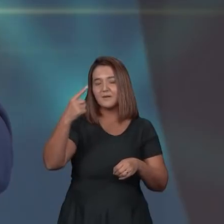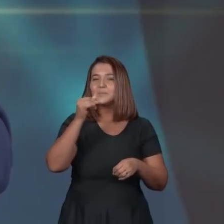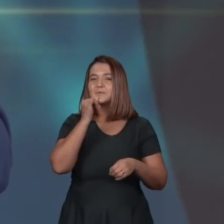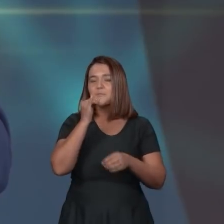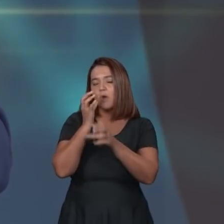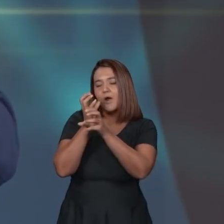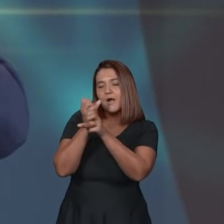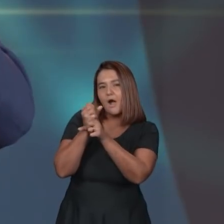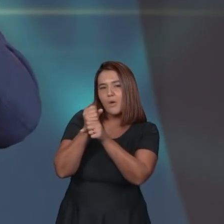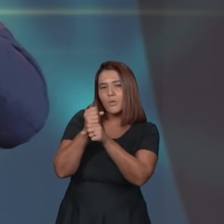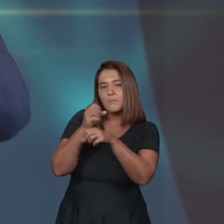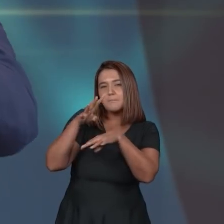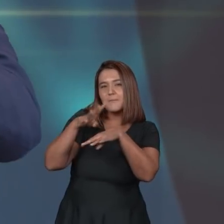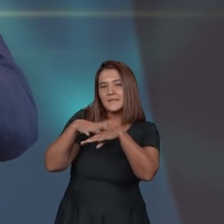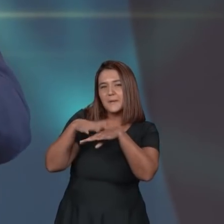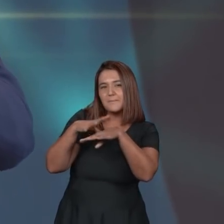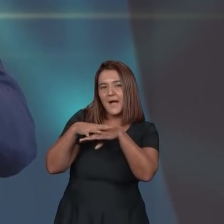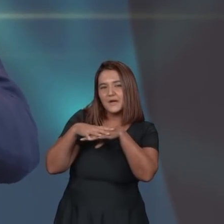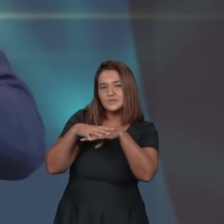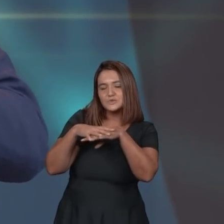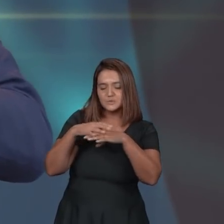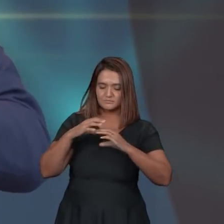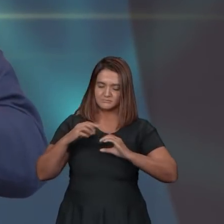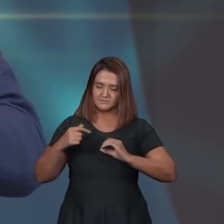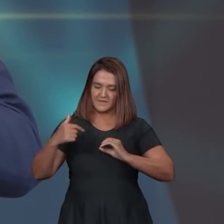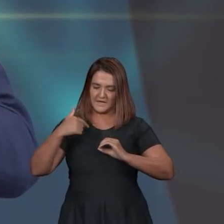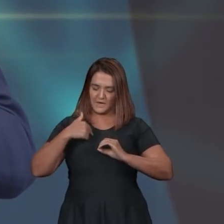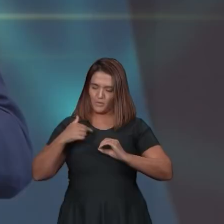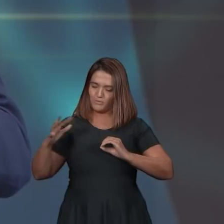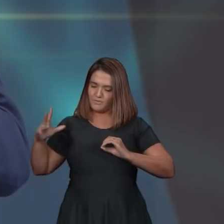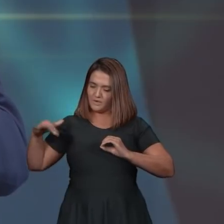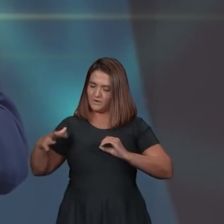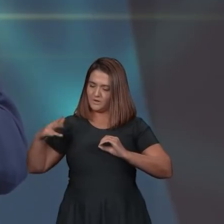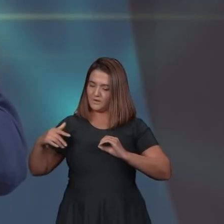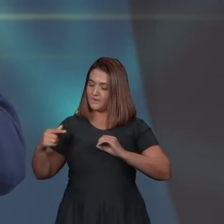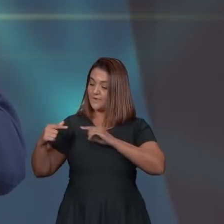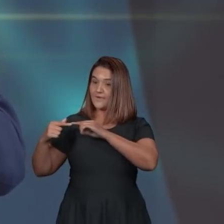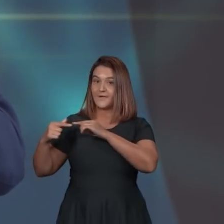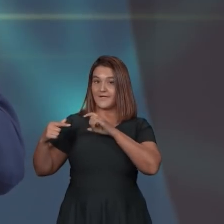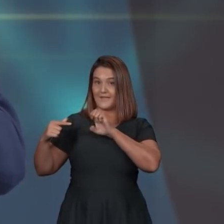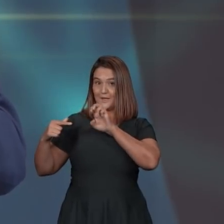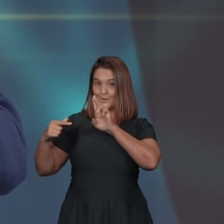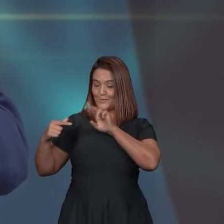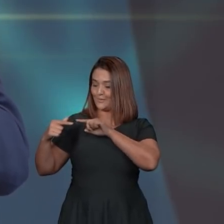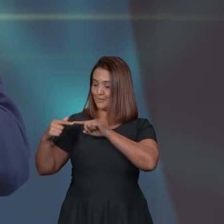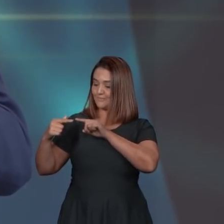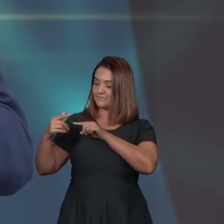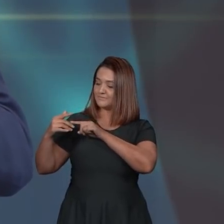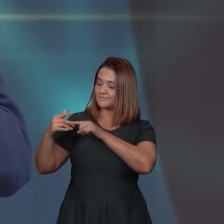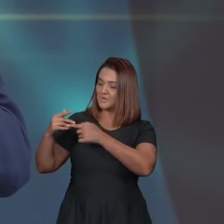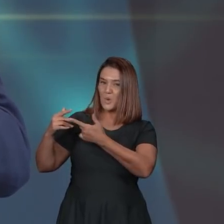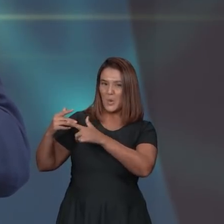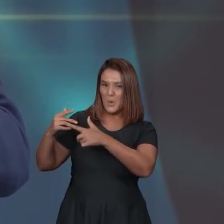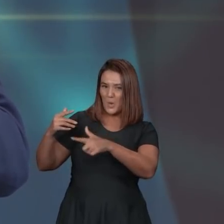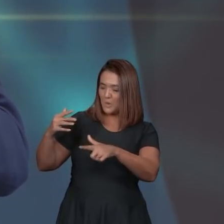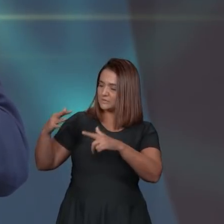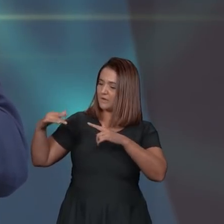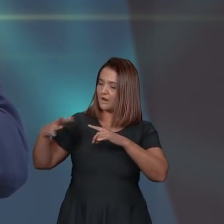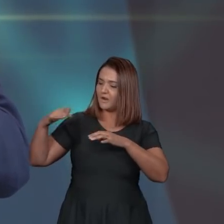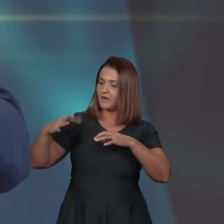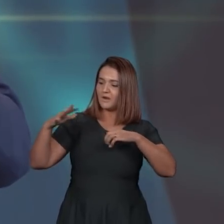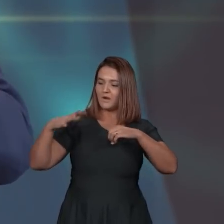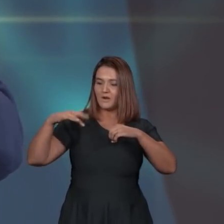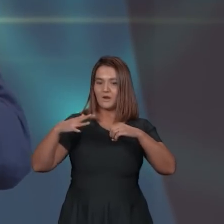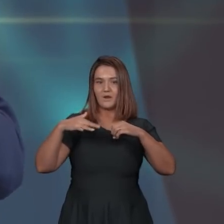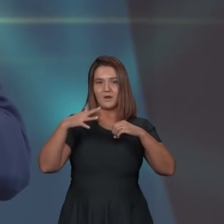teve que acontecer para que você fosse você e não o outro? Isso mesmo. Veja que ali na